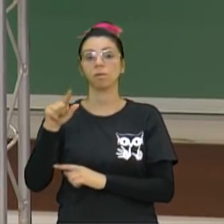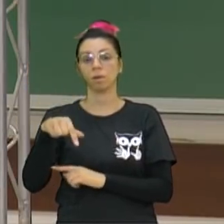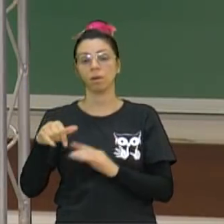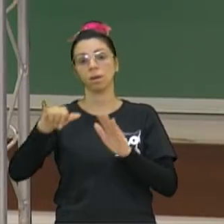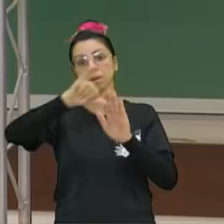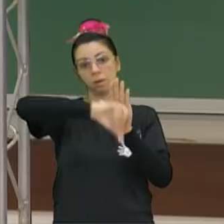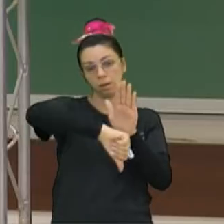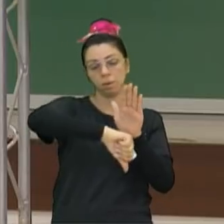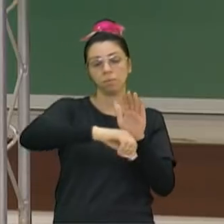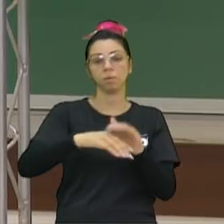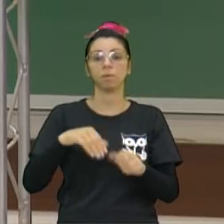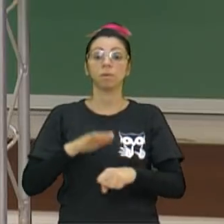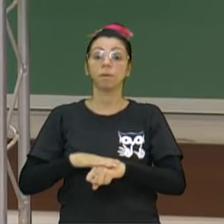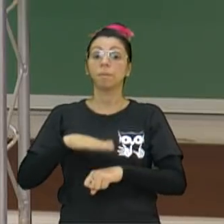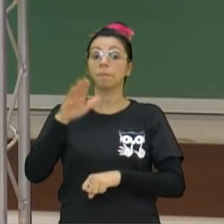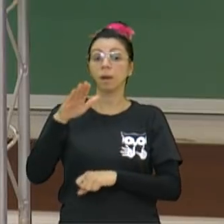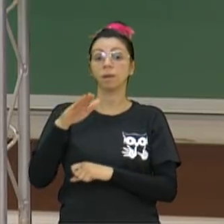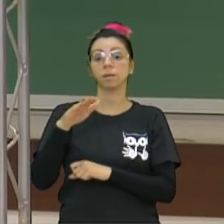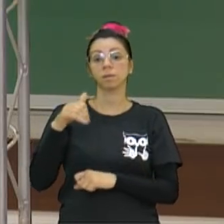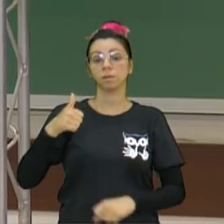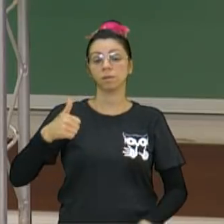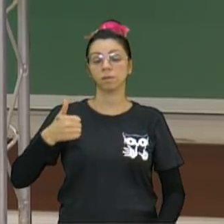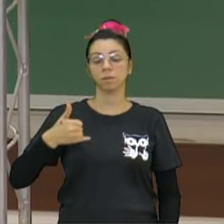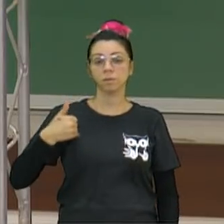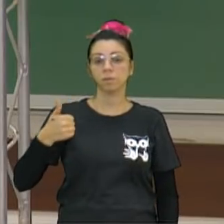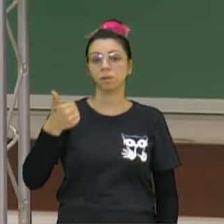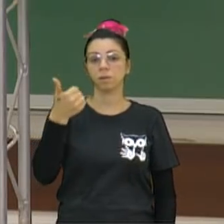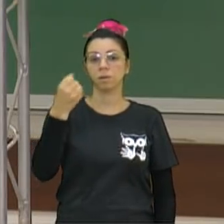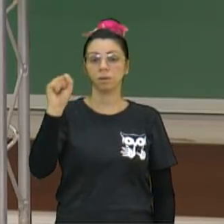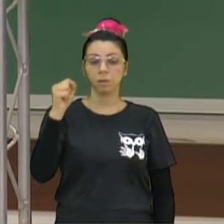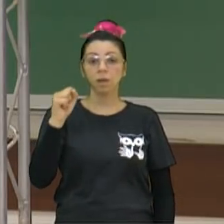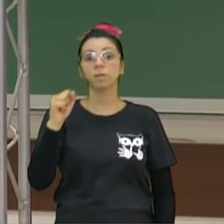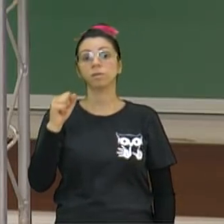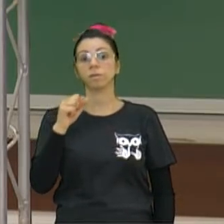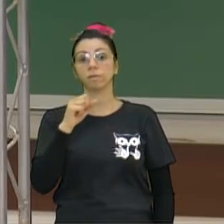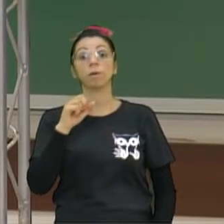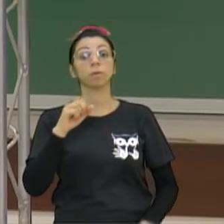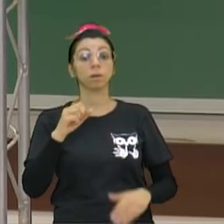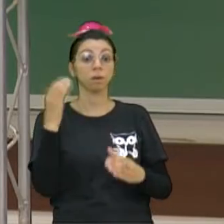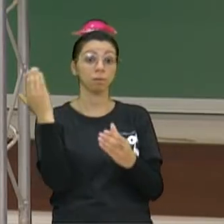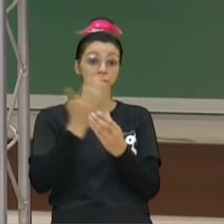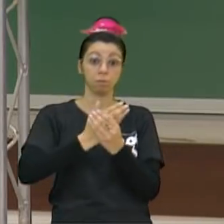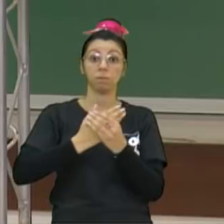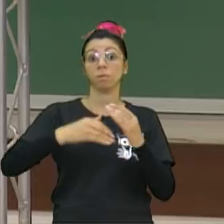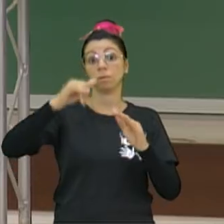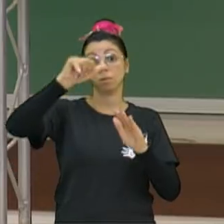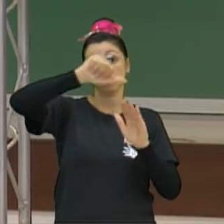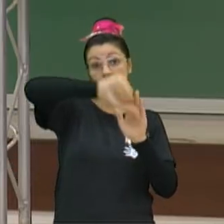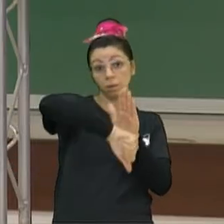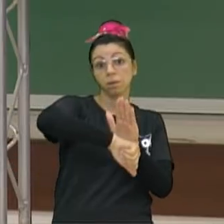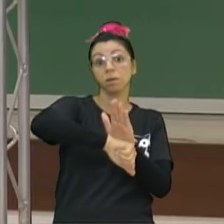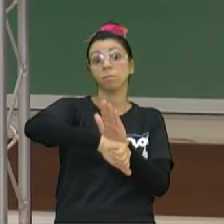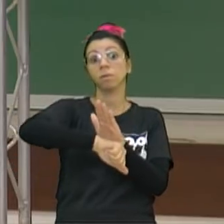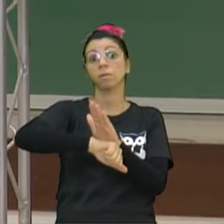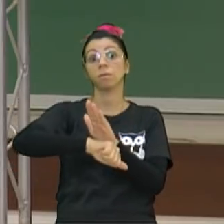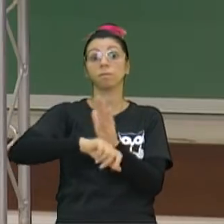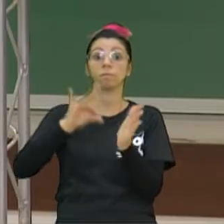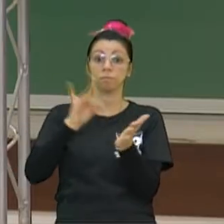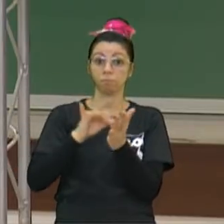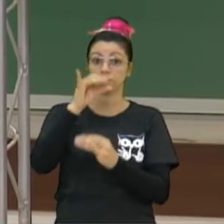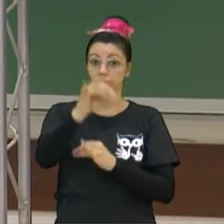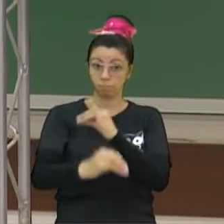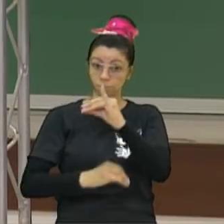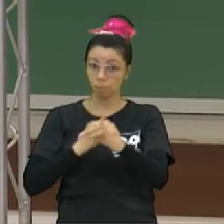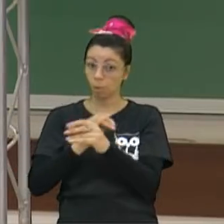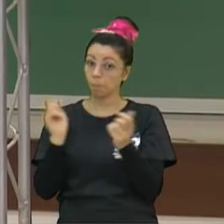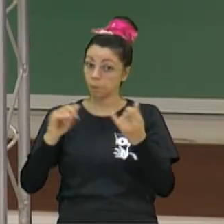18 anos, responde por crime mesmo, crime cibernético. Então, tomar muito cuidado para evitar que isso venha a acontecer,